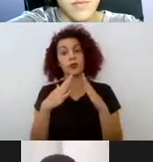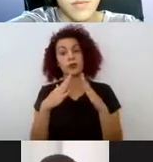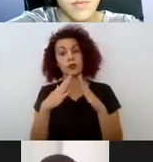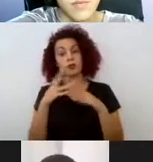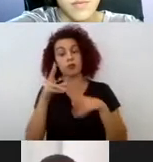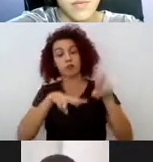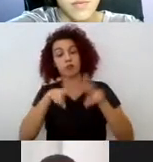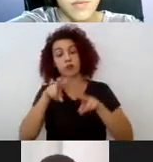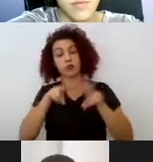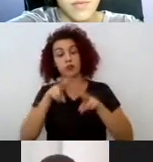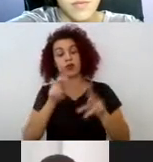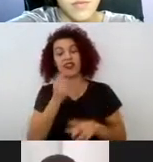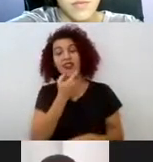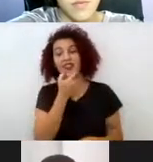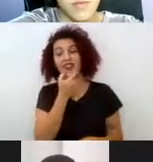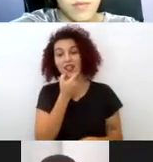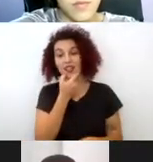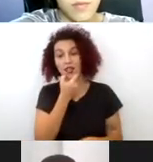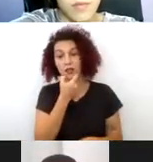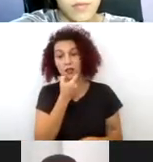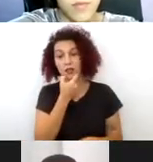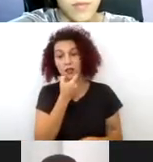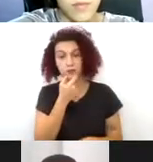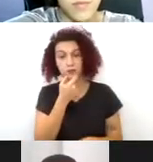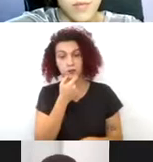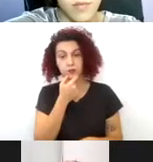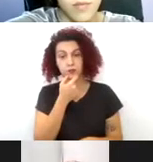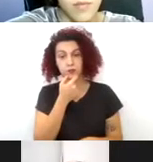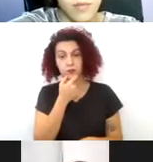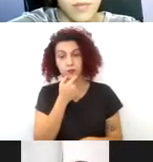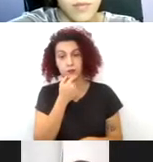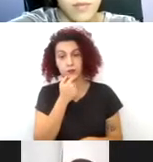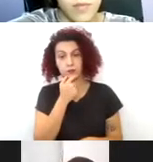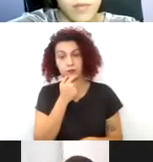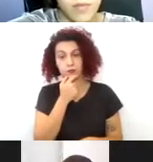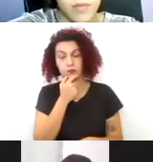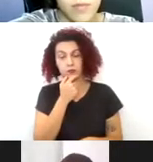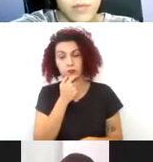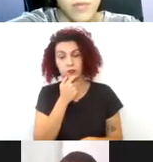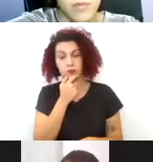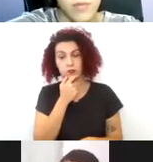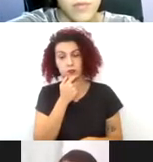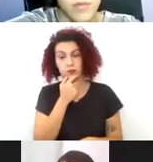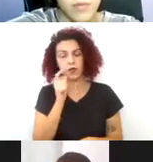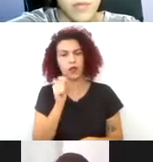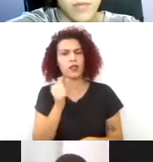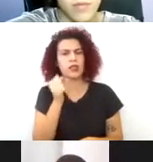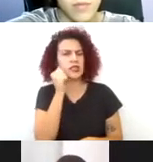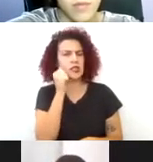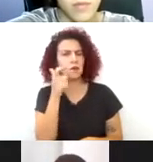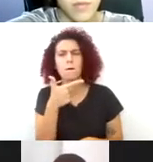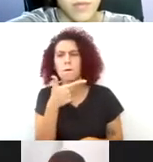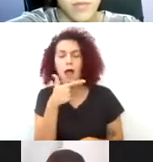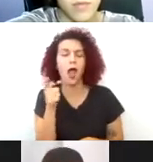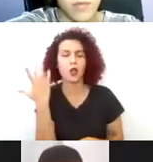é um senhor muito simpático muito lindo E aí eles Portugal muito simpático muito lindo que